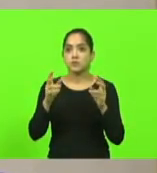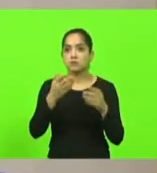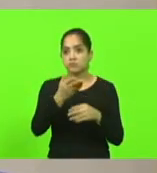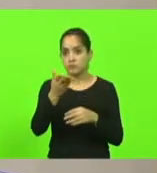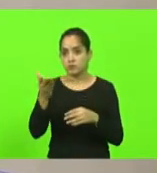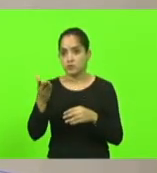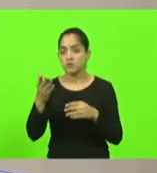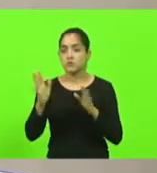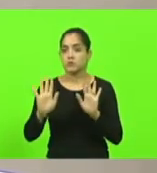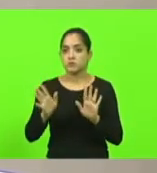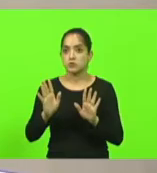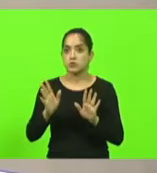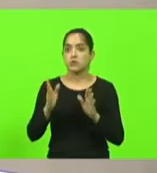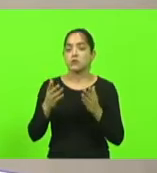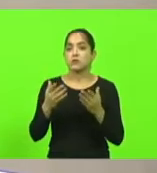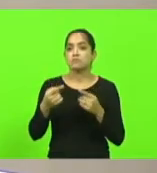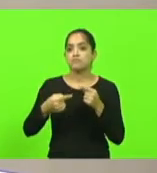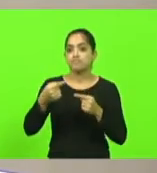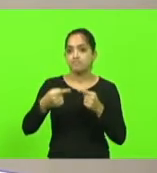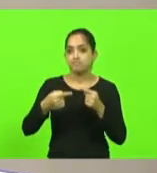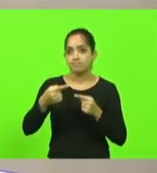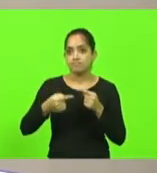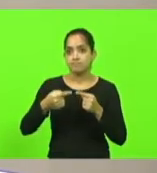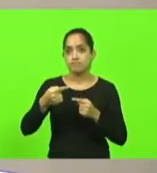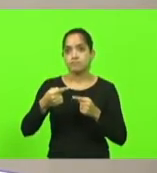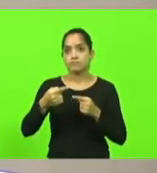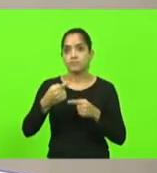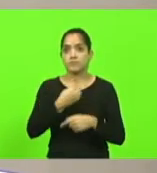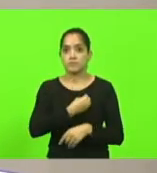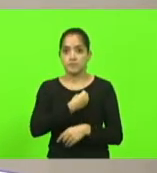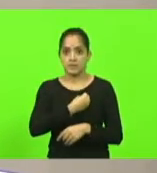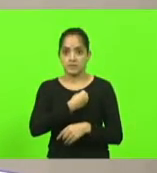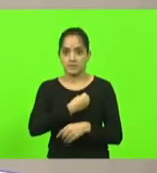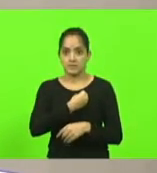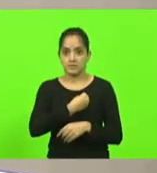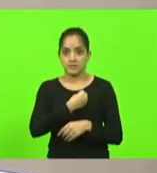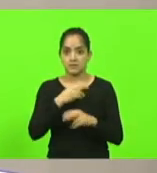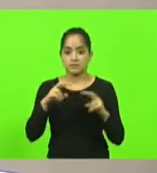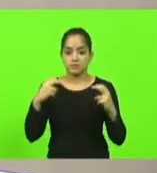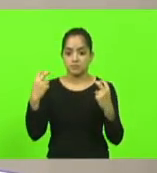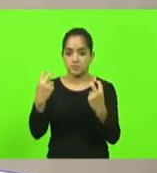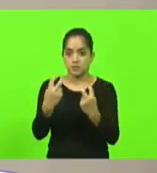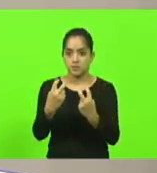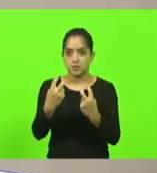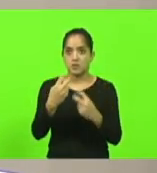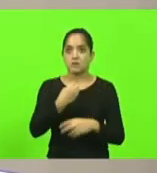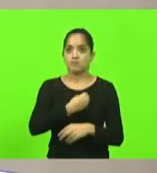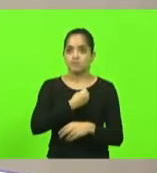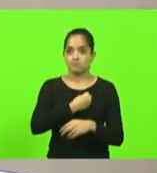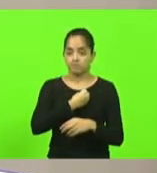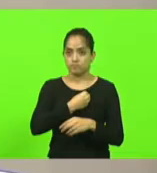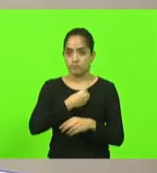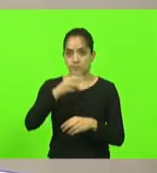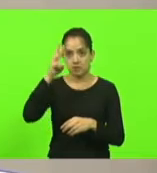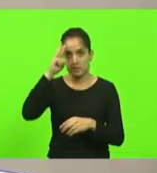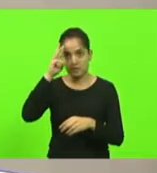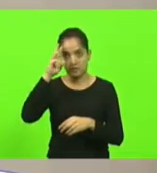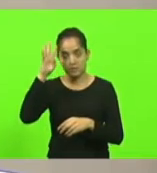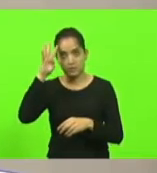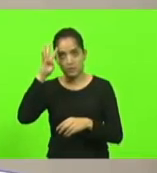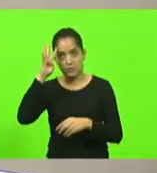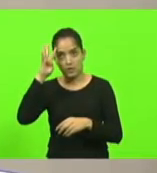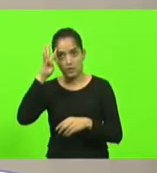senhoras deputados, que é a nossa presença em plenário, para nós retornarmos presencialmente na terça e na quarta